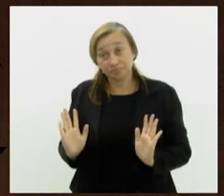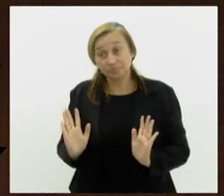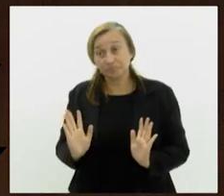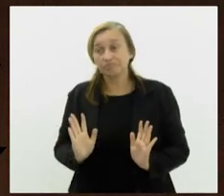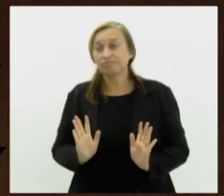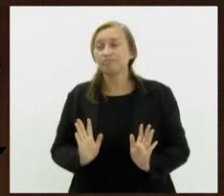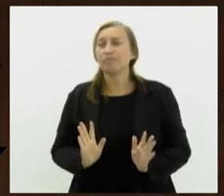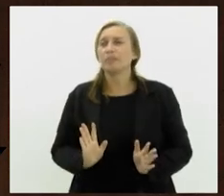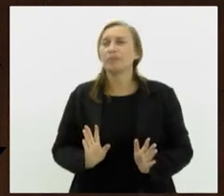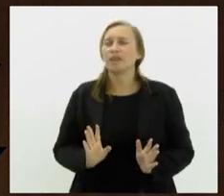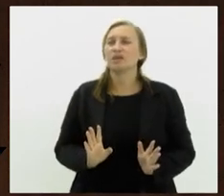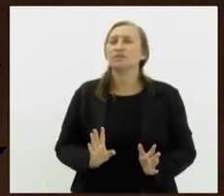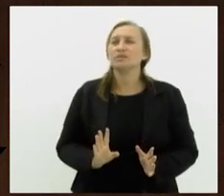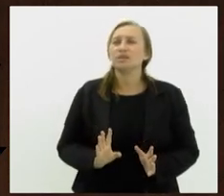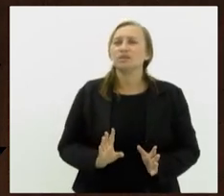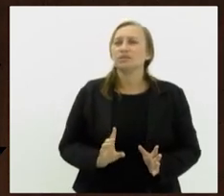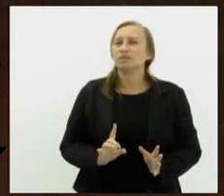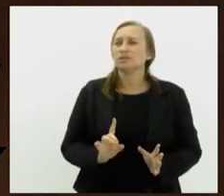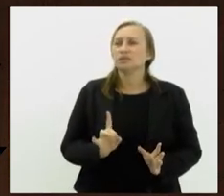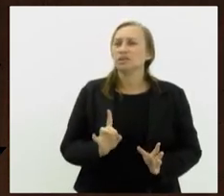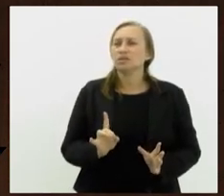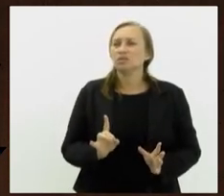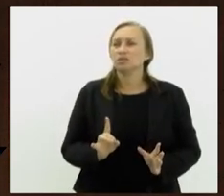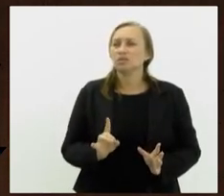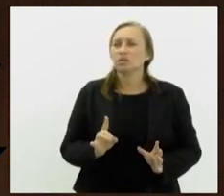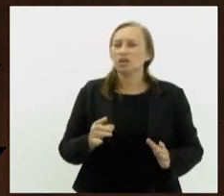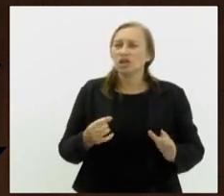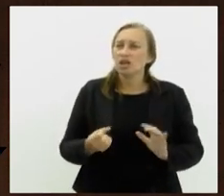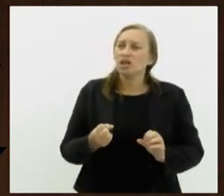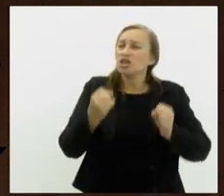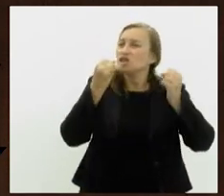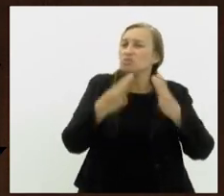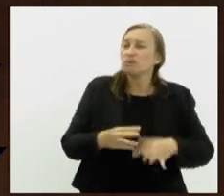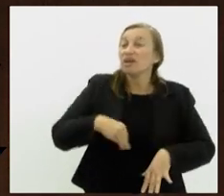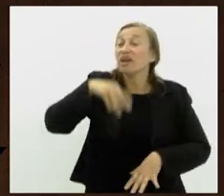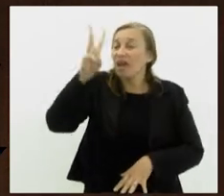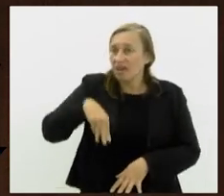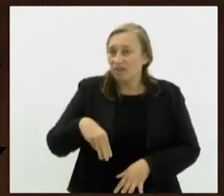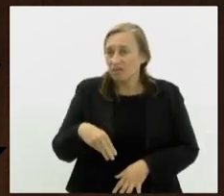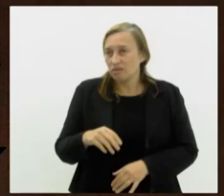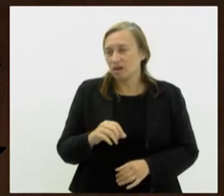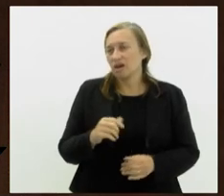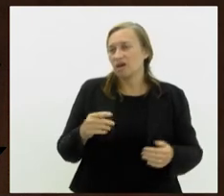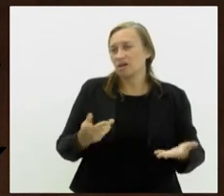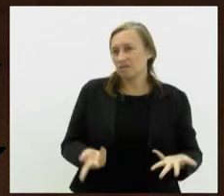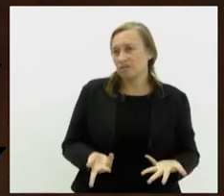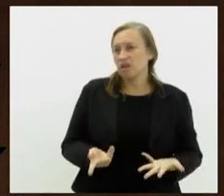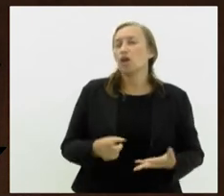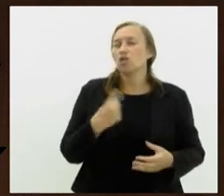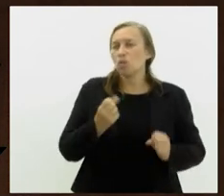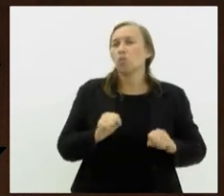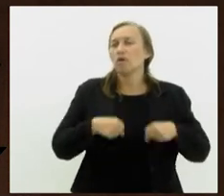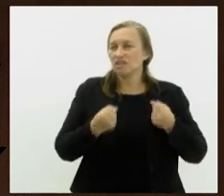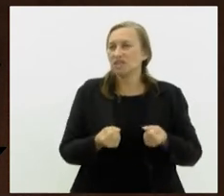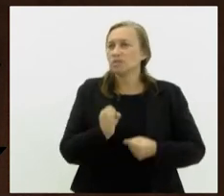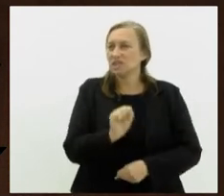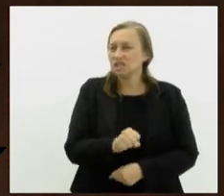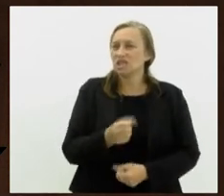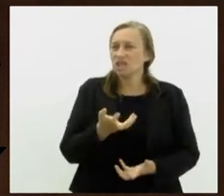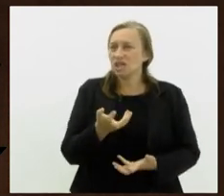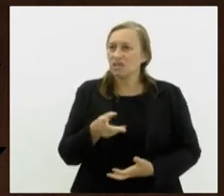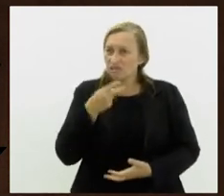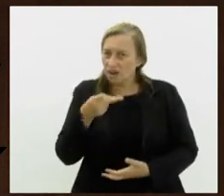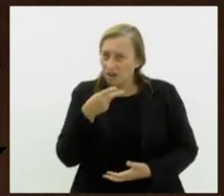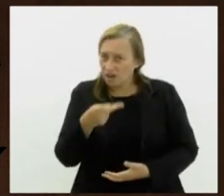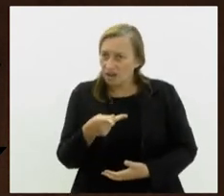uma conclusão quem são os autores. Então, deputada Tiaju, nós defendemos sim, e quero dizer